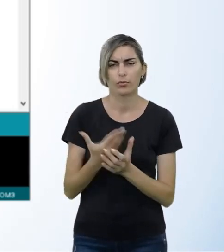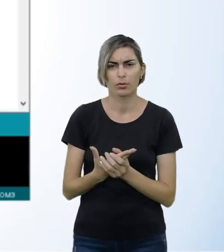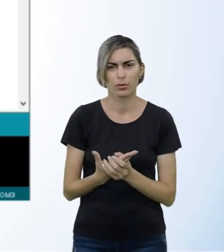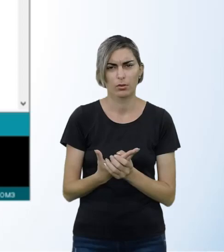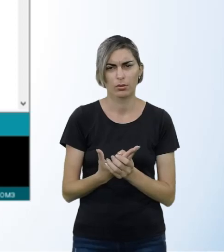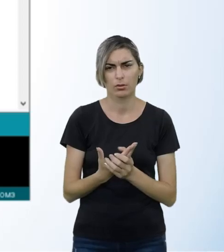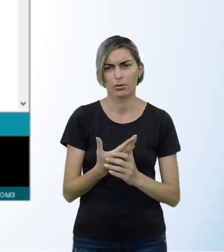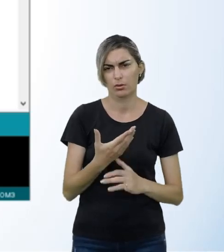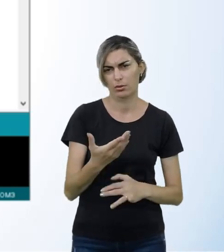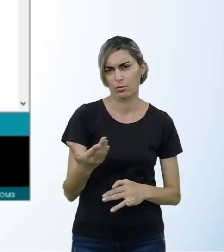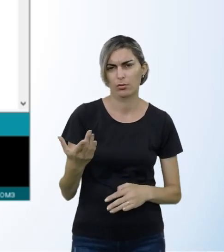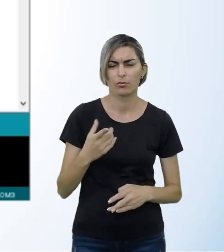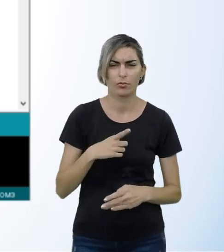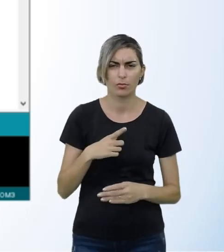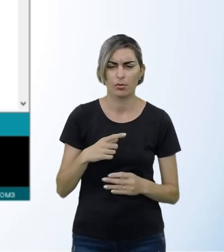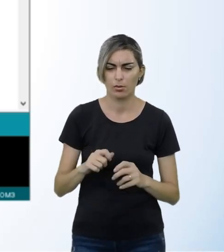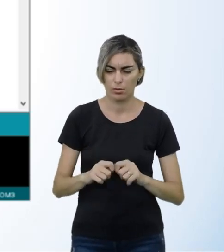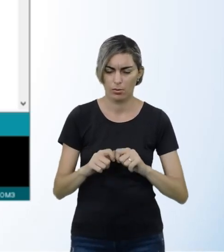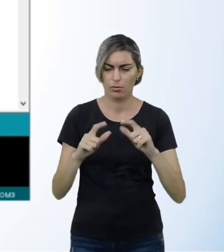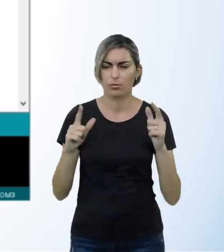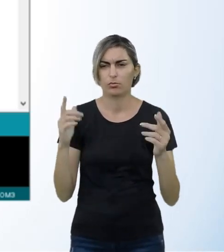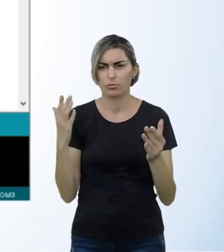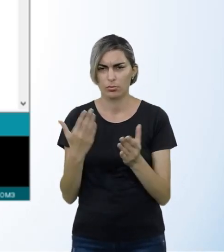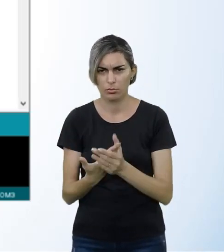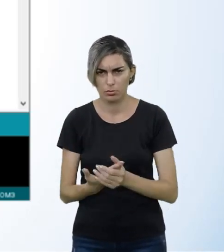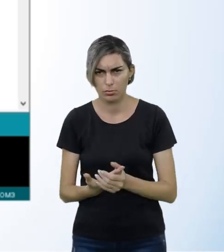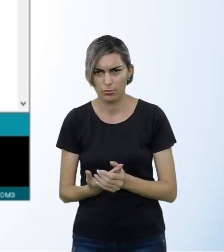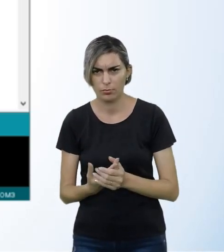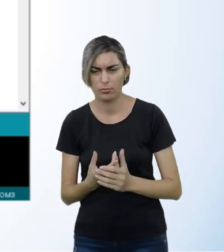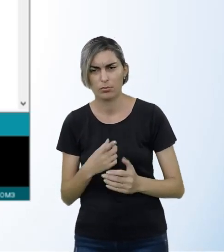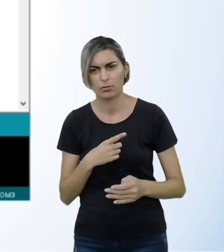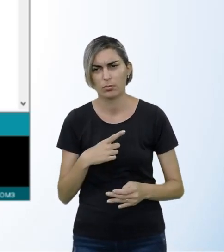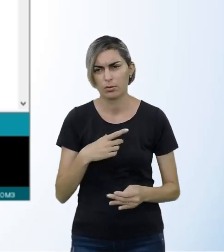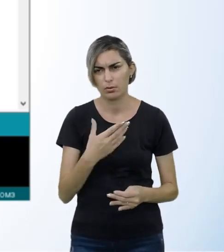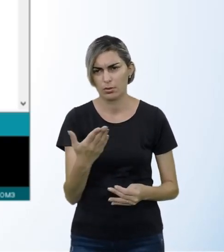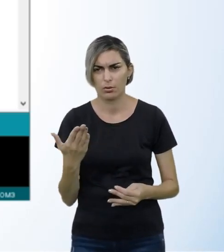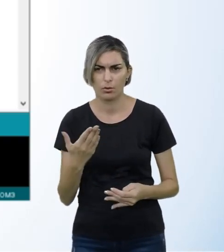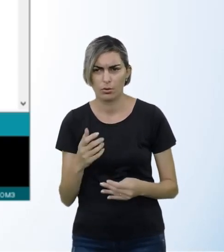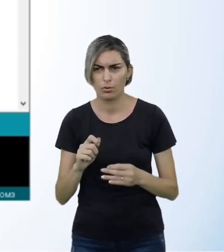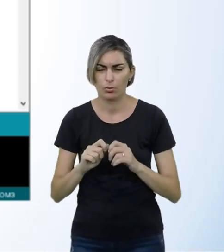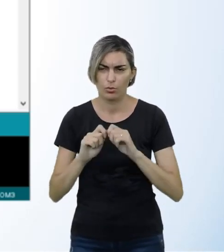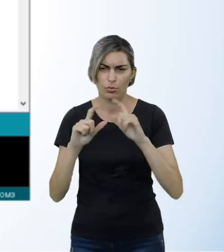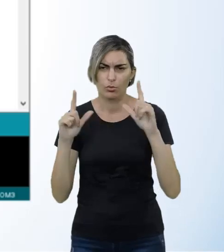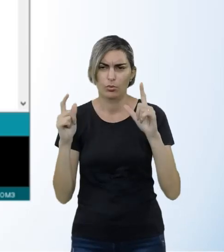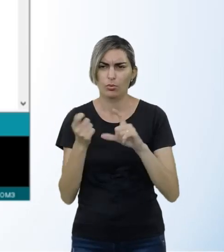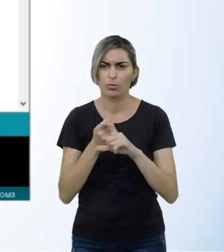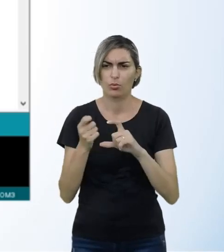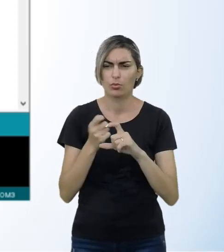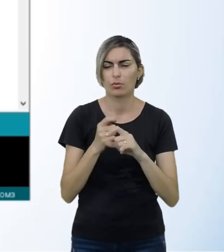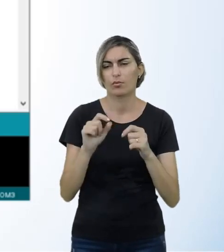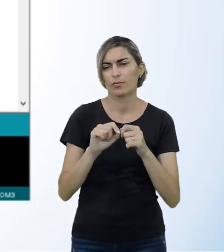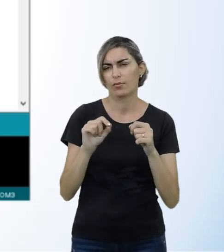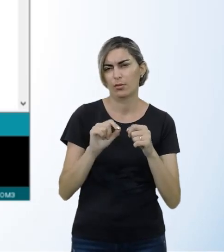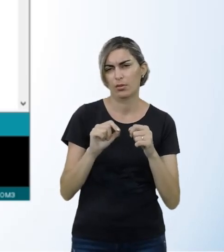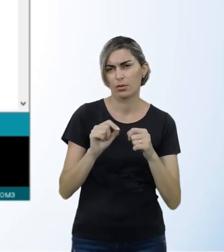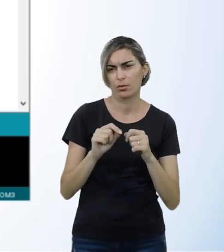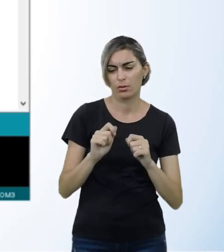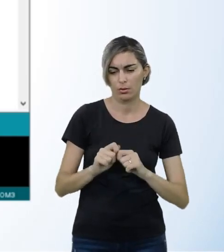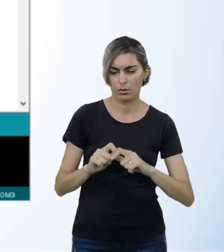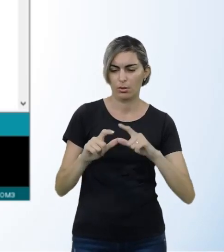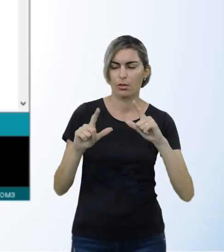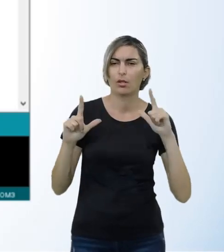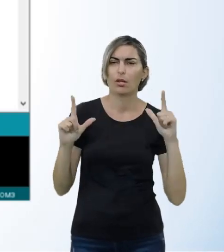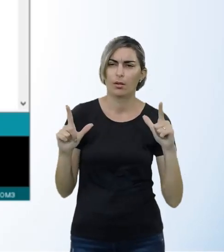Você clica aqui, aqui você quer abrir, aqui você quer salvar, tá? E aqui essa lupa é quando você quer